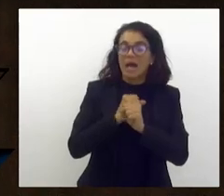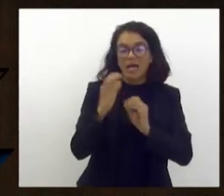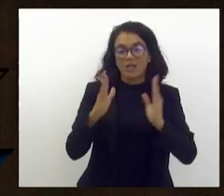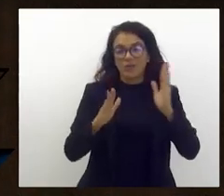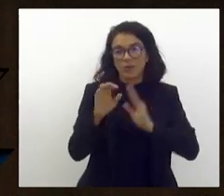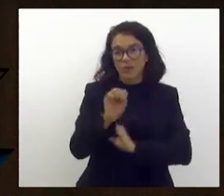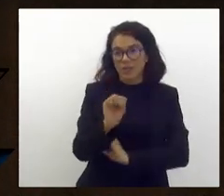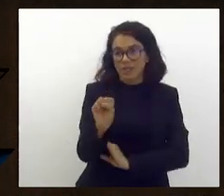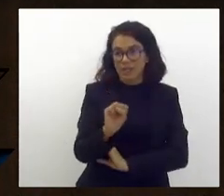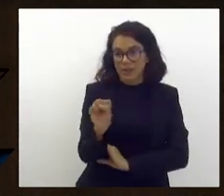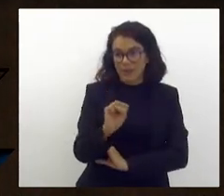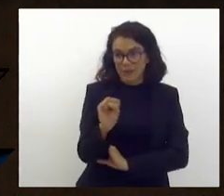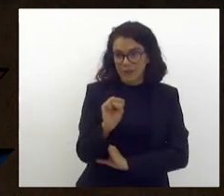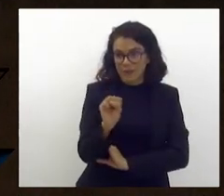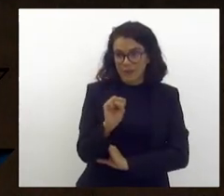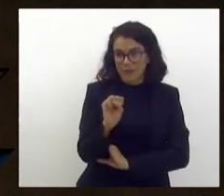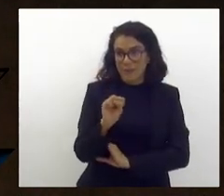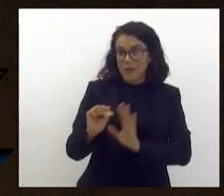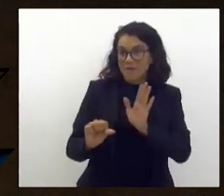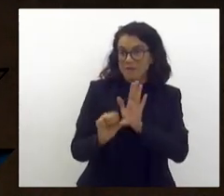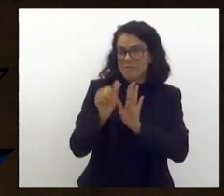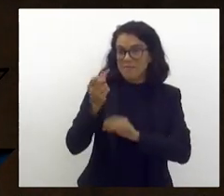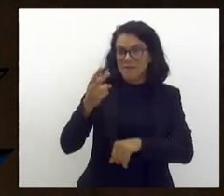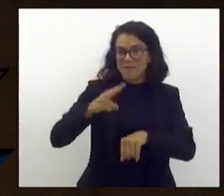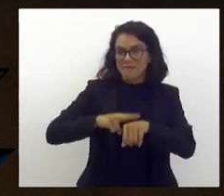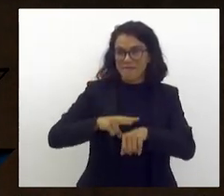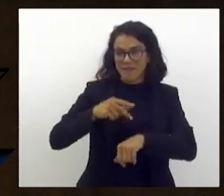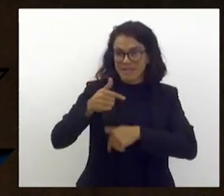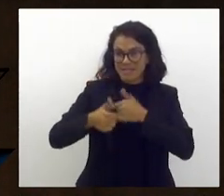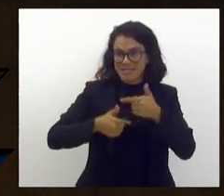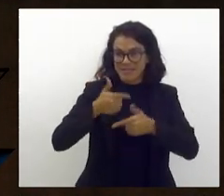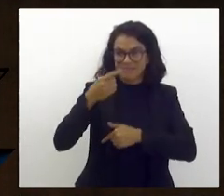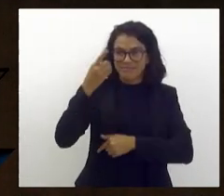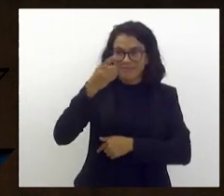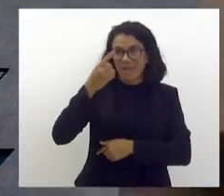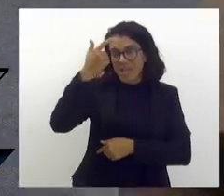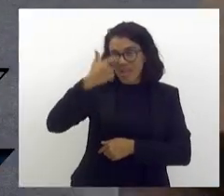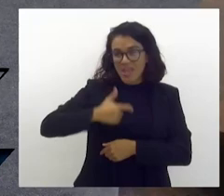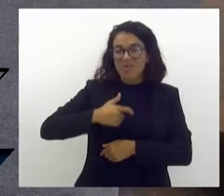De 88. Eu estava nessa altura no meu primeiro mandato, já sou